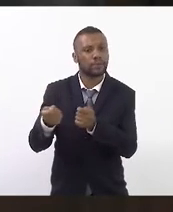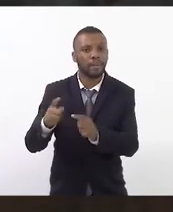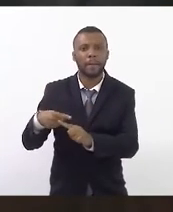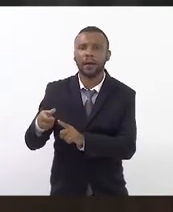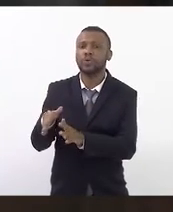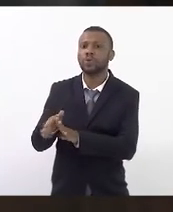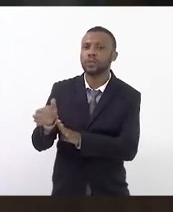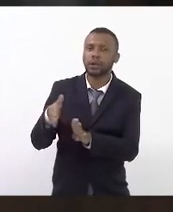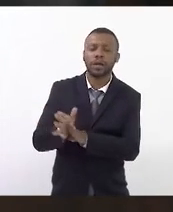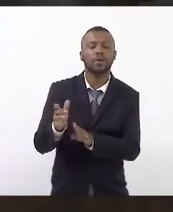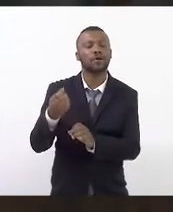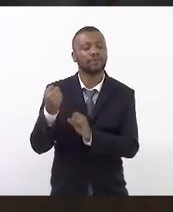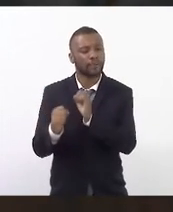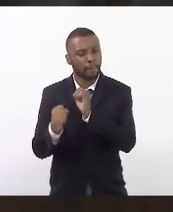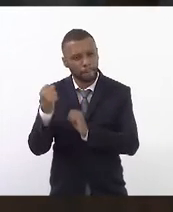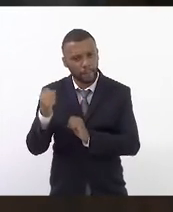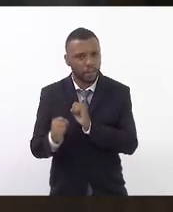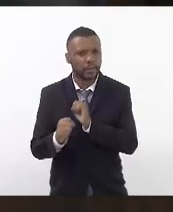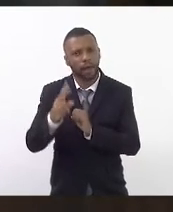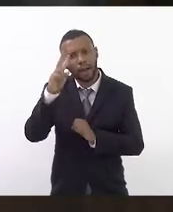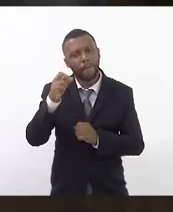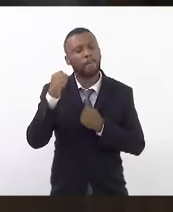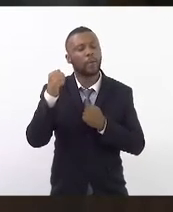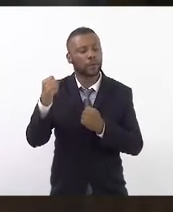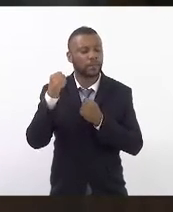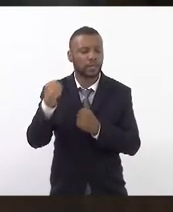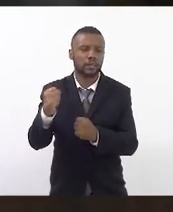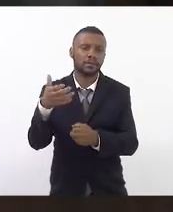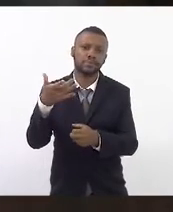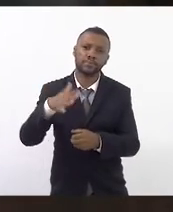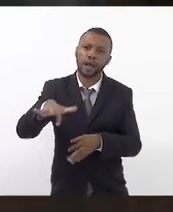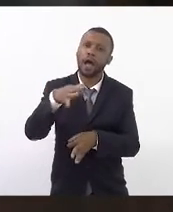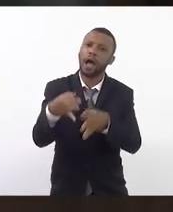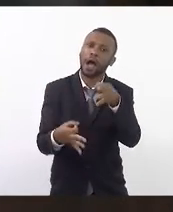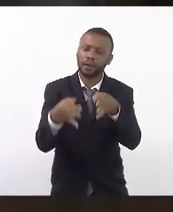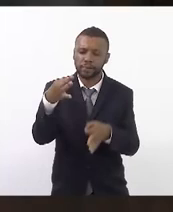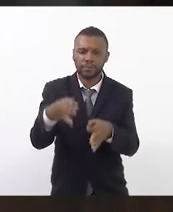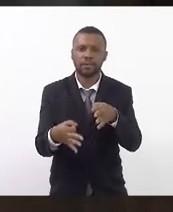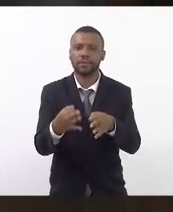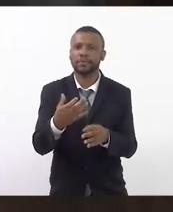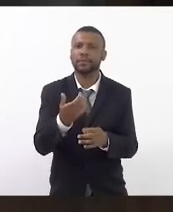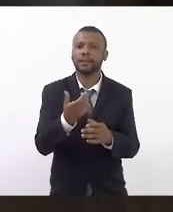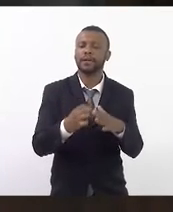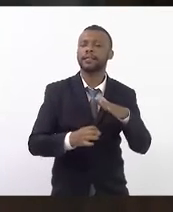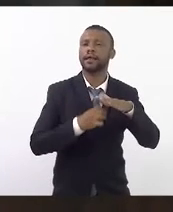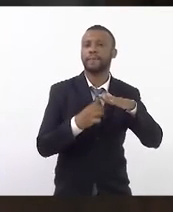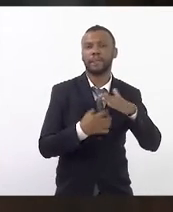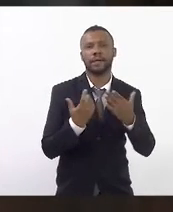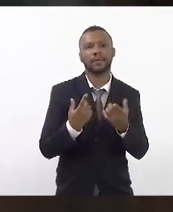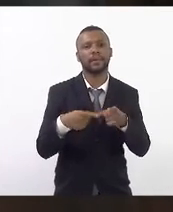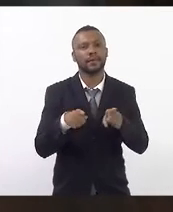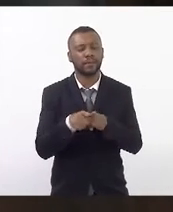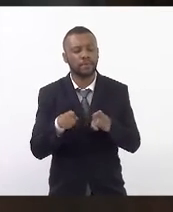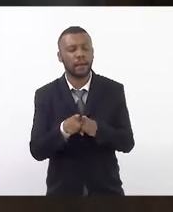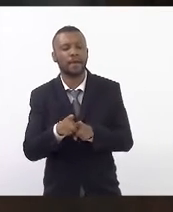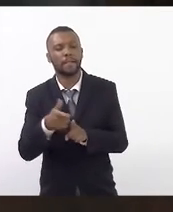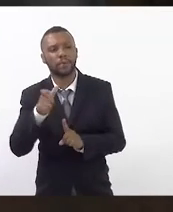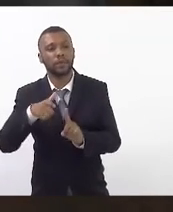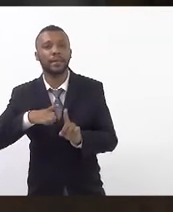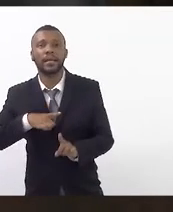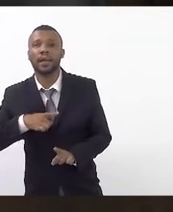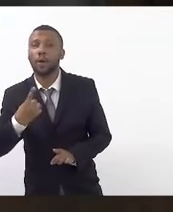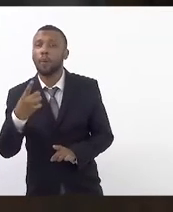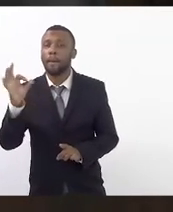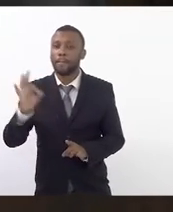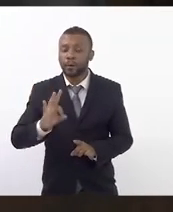empresas submetidas efetiva ou potencialmente à jurisdição da AGENERSA, ou com pessoa que detenha mais de